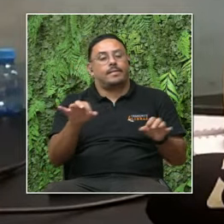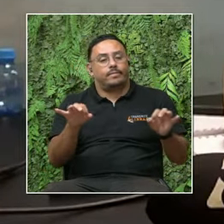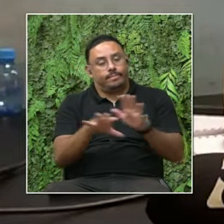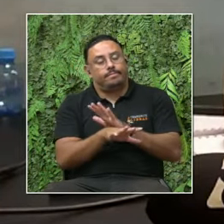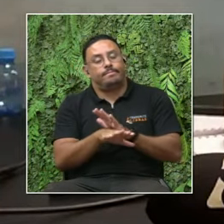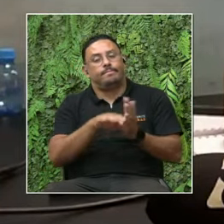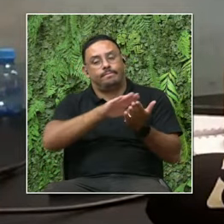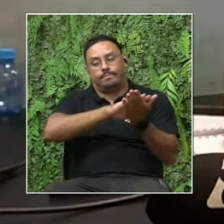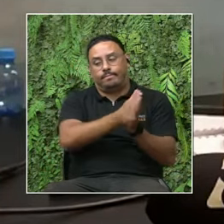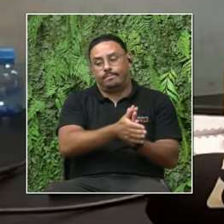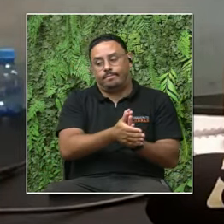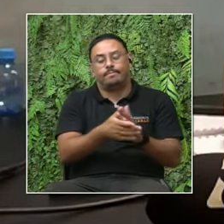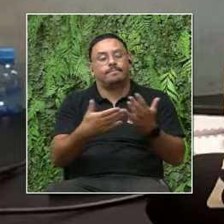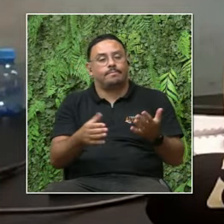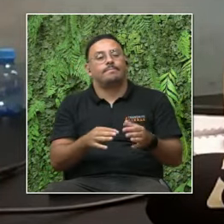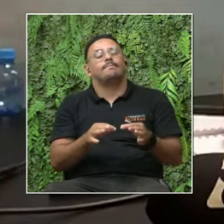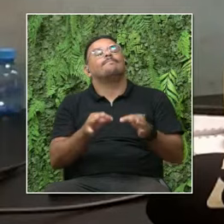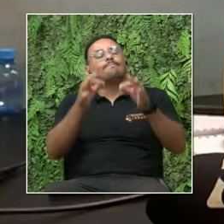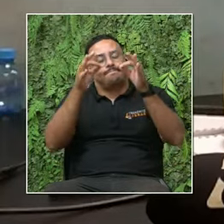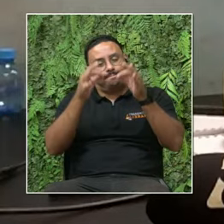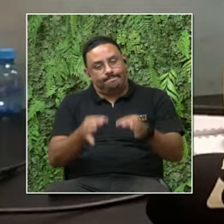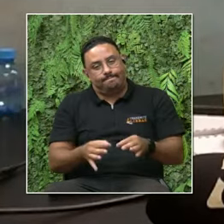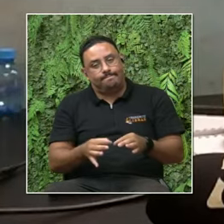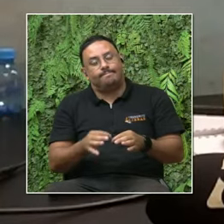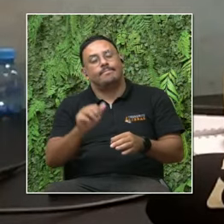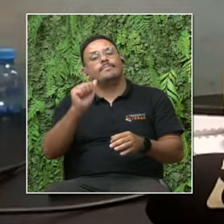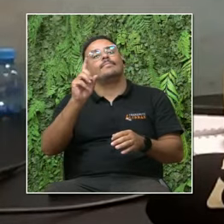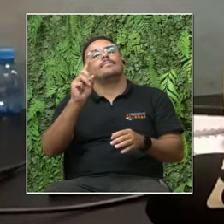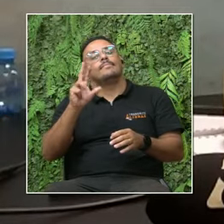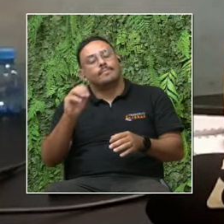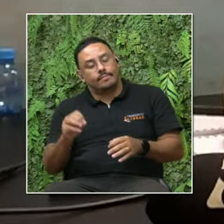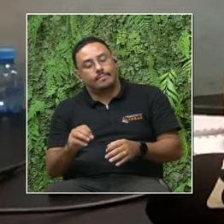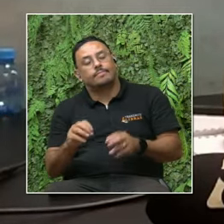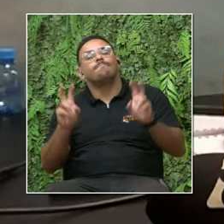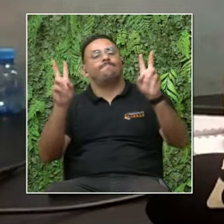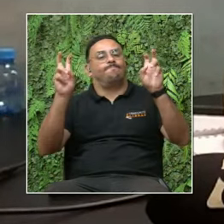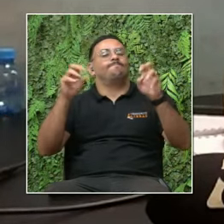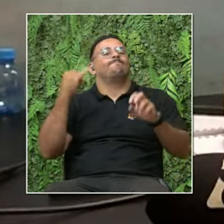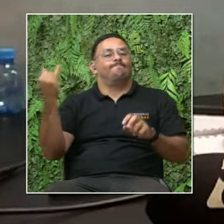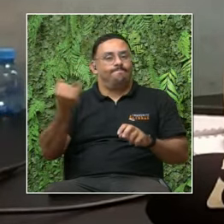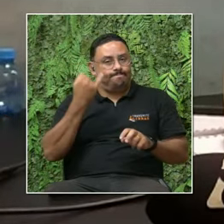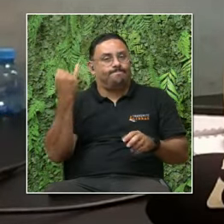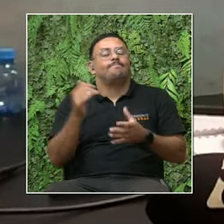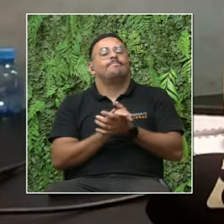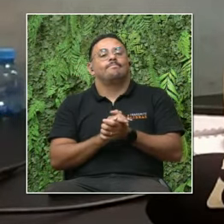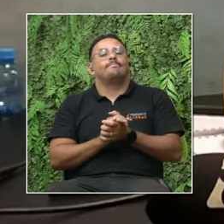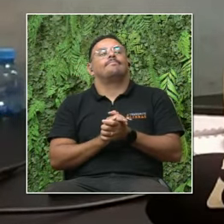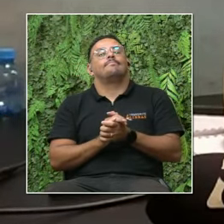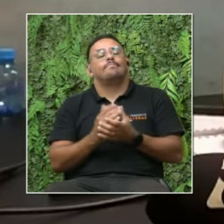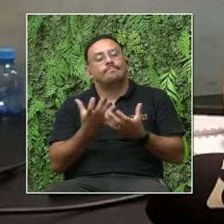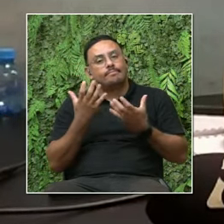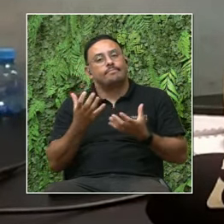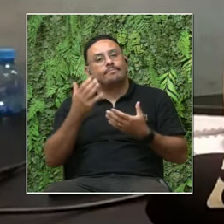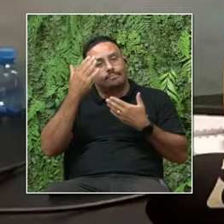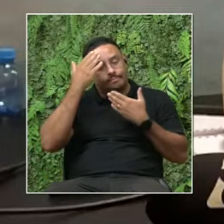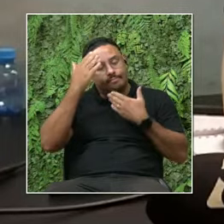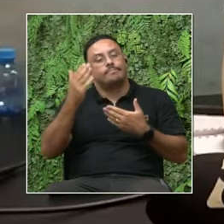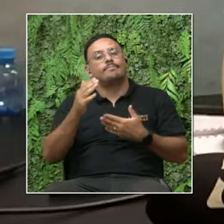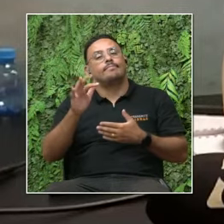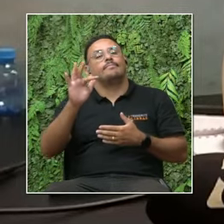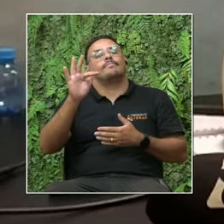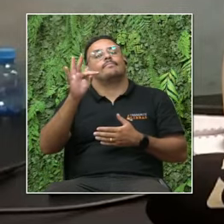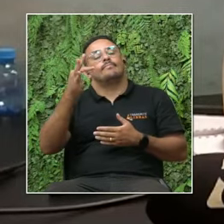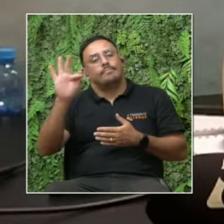combate a racismo com certeza uma Íssima tem que agradecer a Federação aos